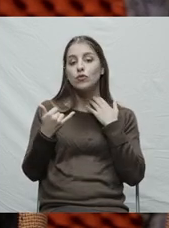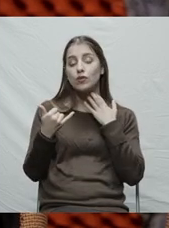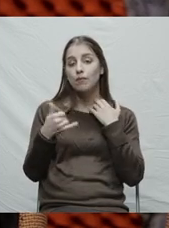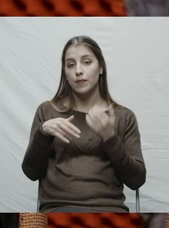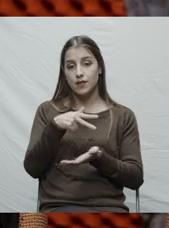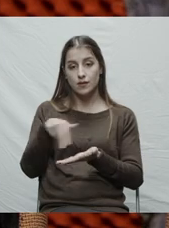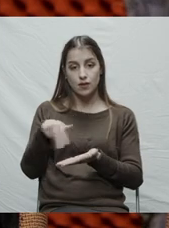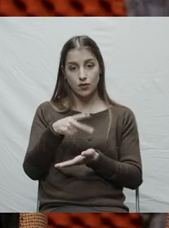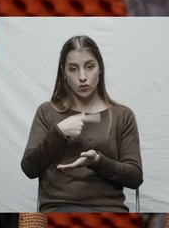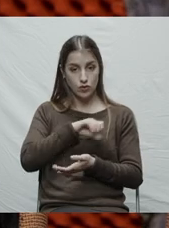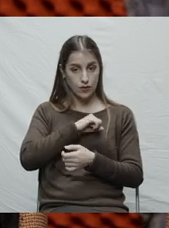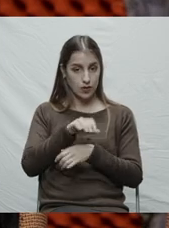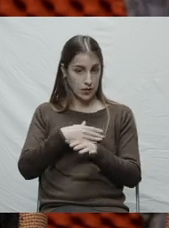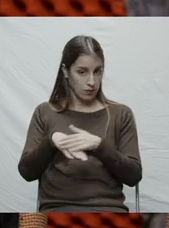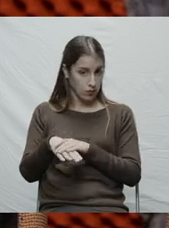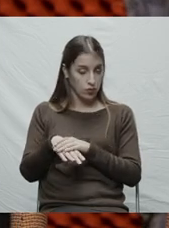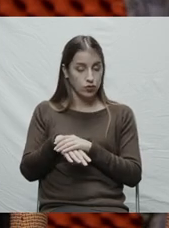peça